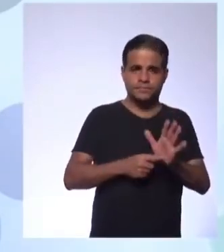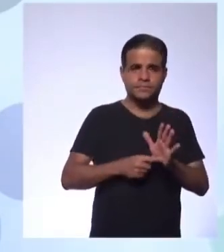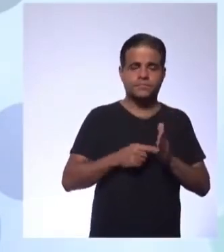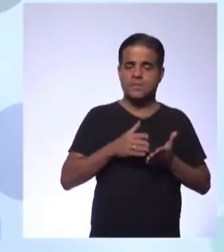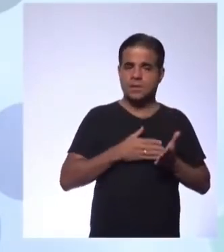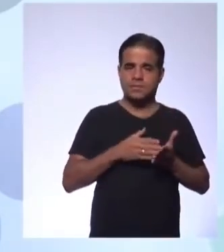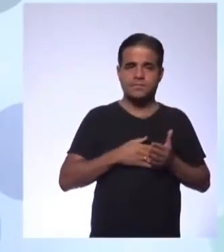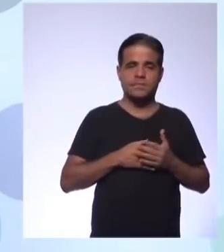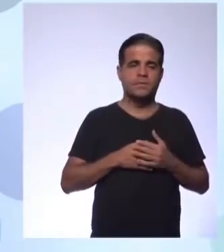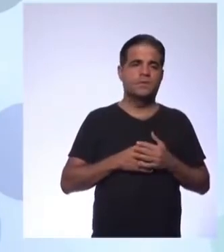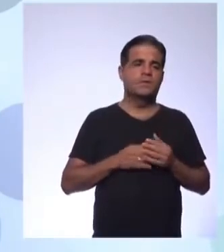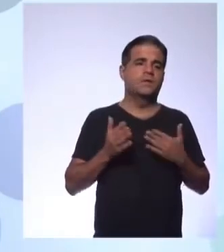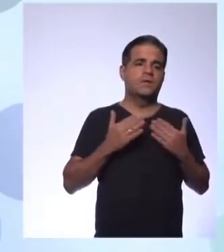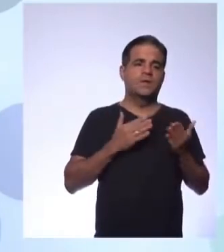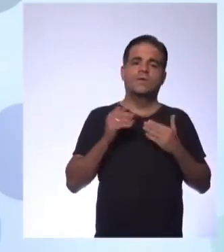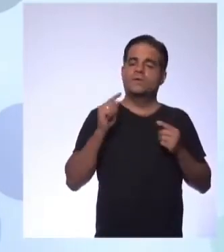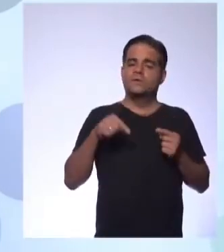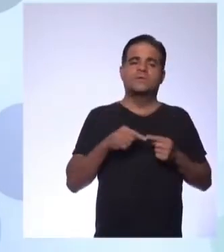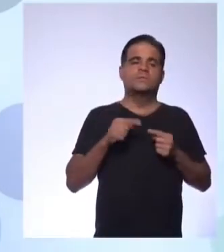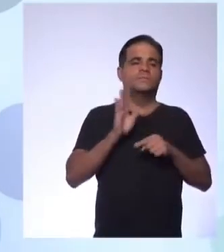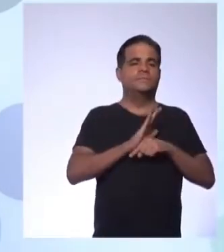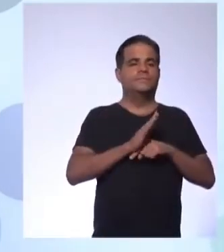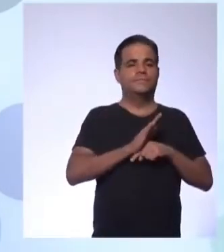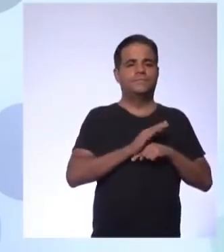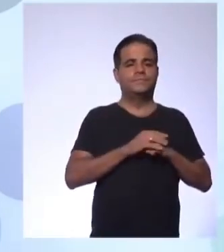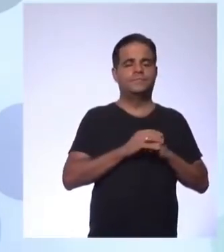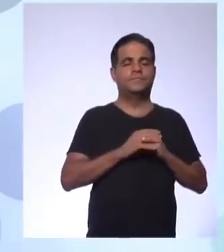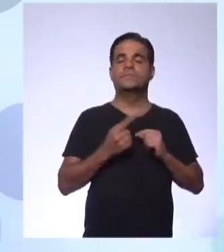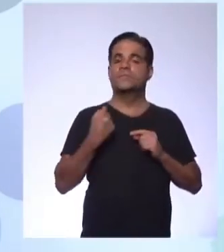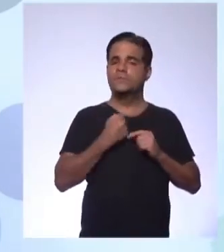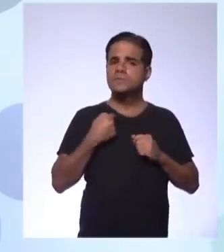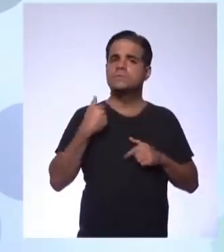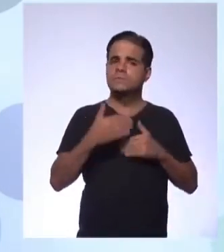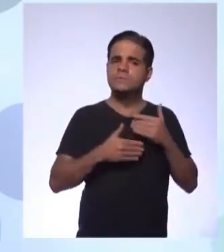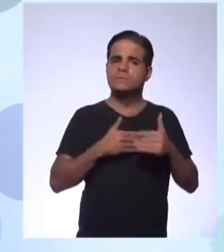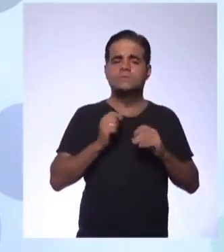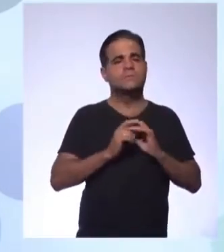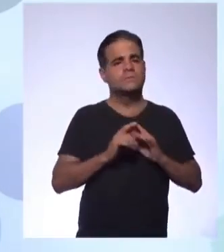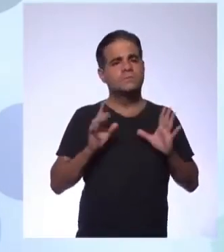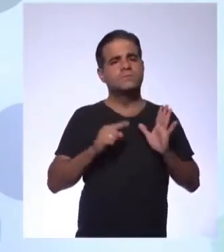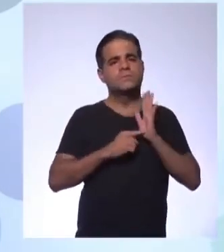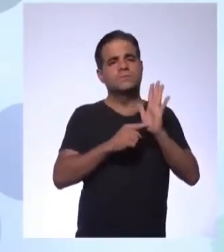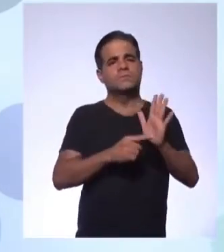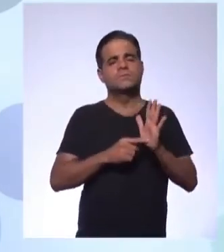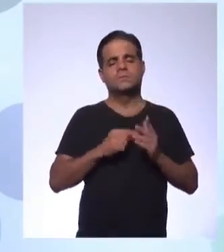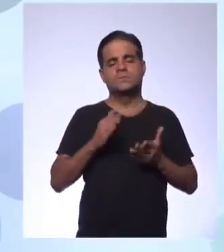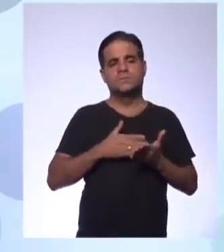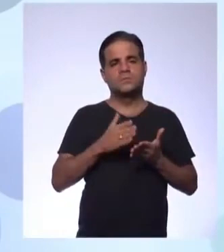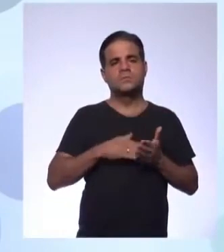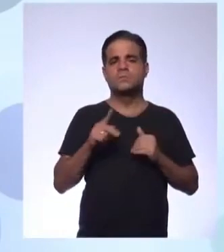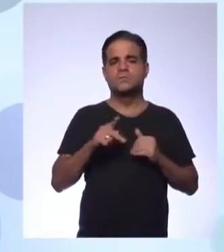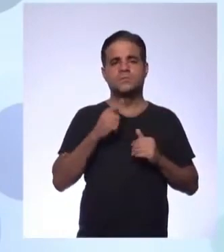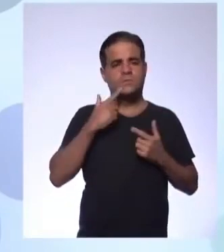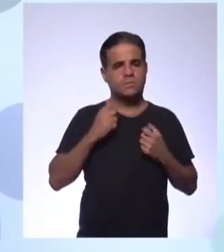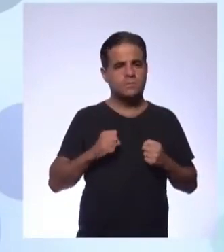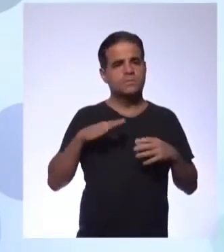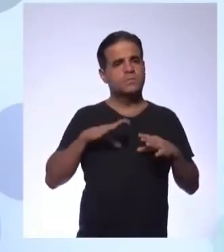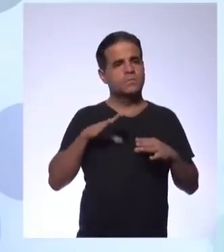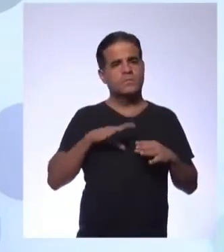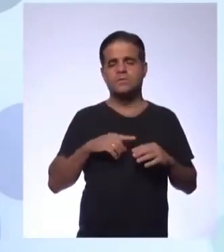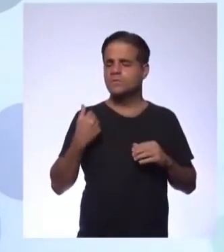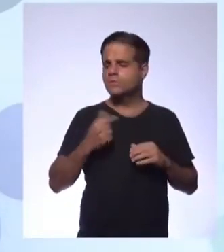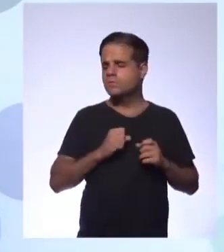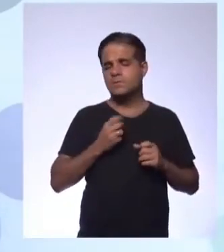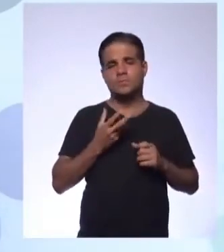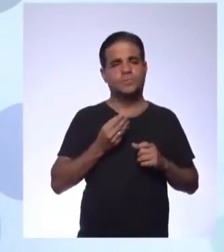um livro que conversa com aquele filme. Gente, a gente está sempre disposto a indicar livro. Professor de português é desse jeito. A gente gosta pra